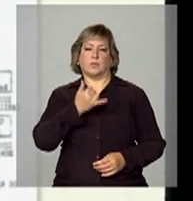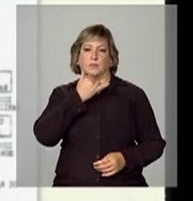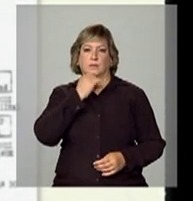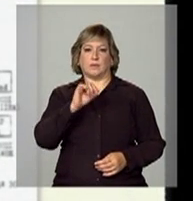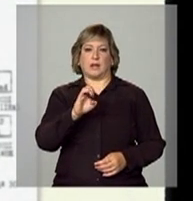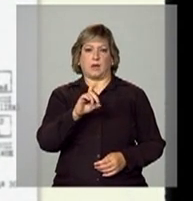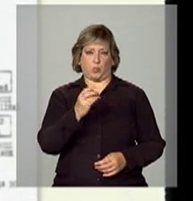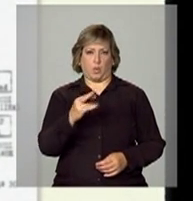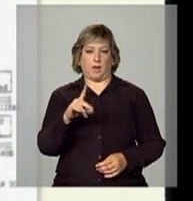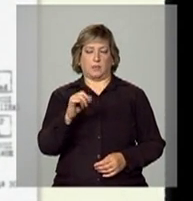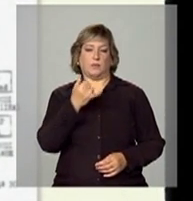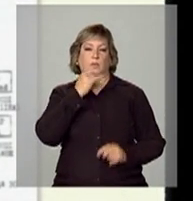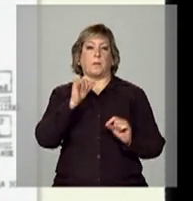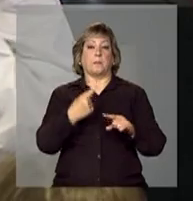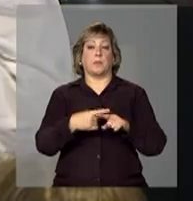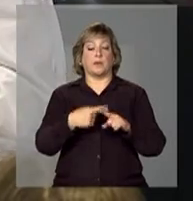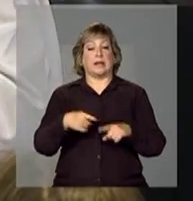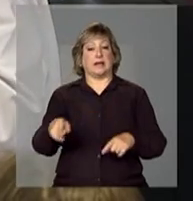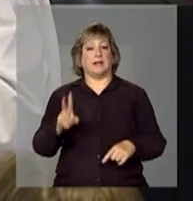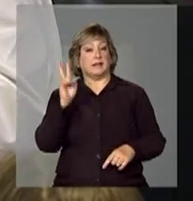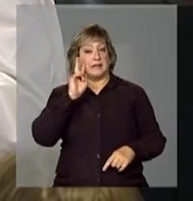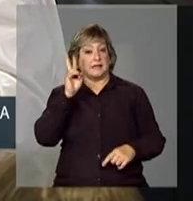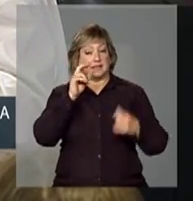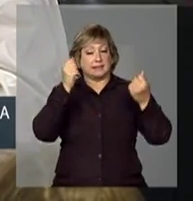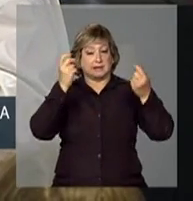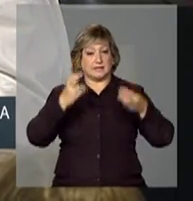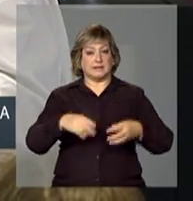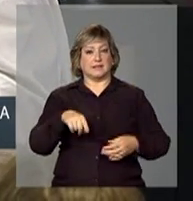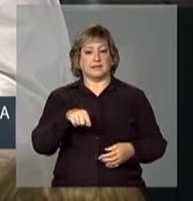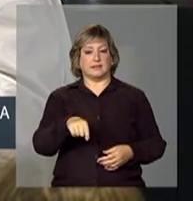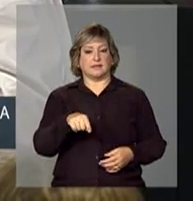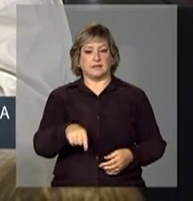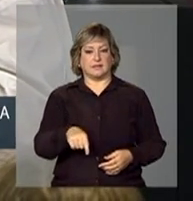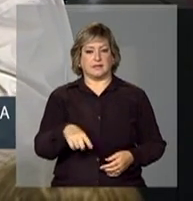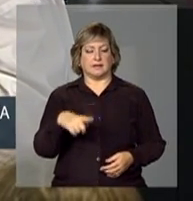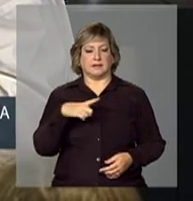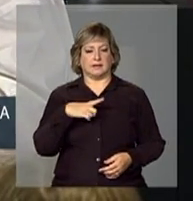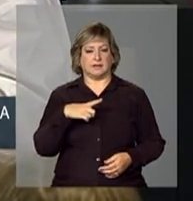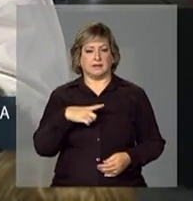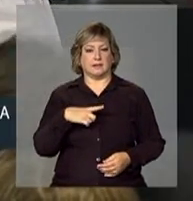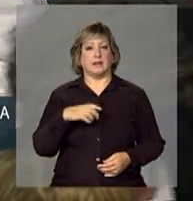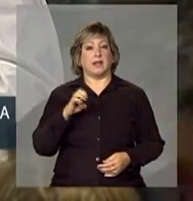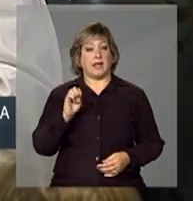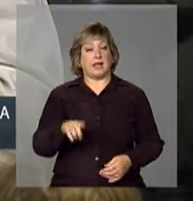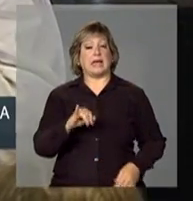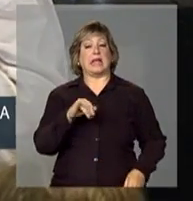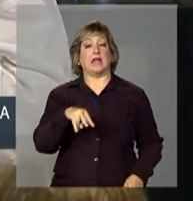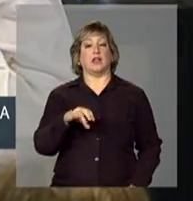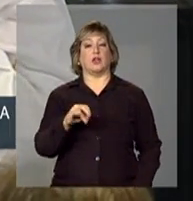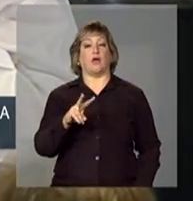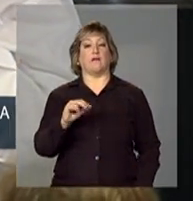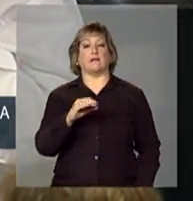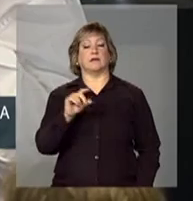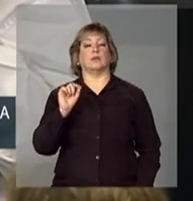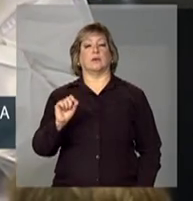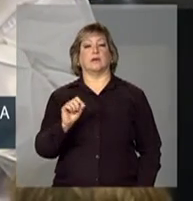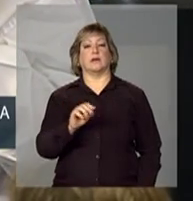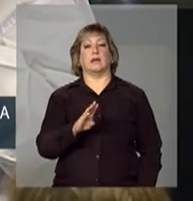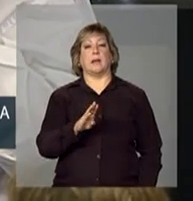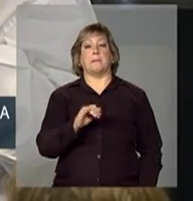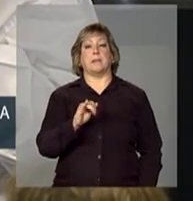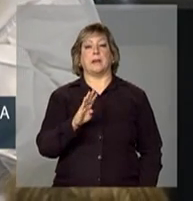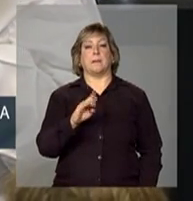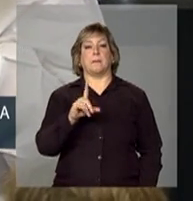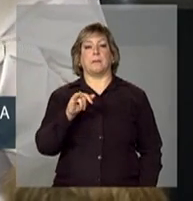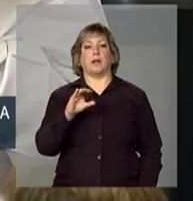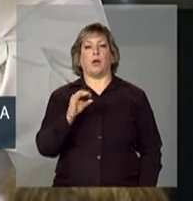do ponto de vista da historiadora, isso aqui é uma inovação para a bibliografia sobre